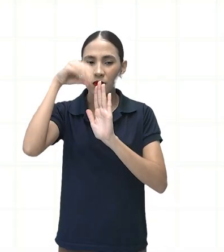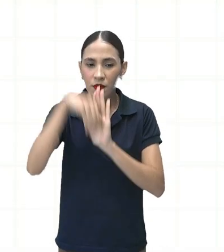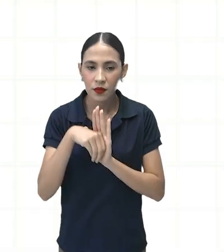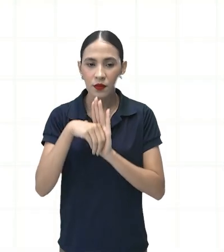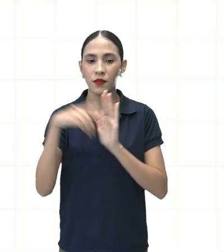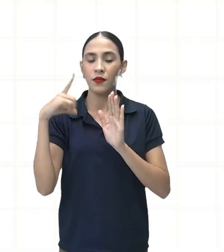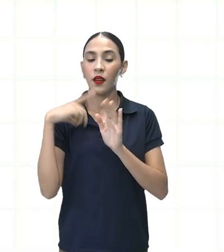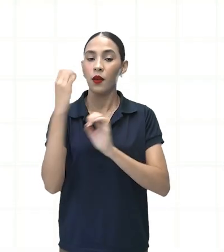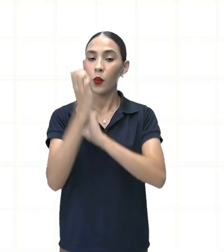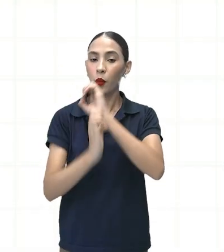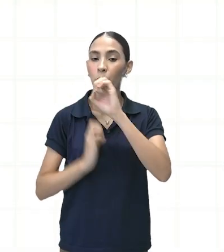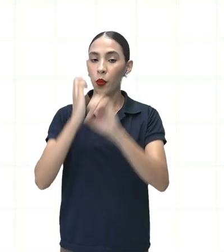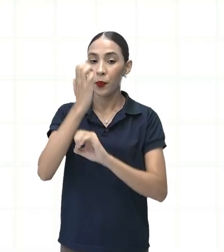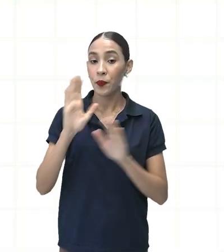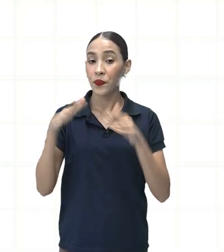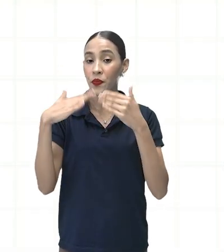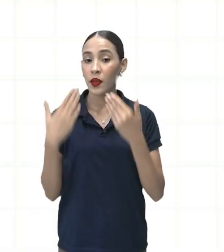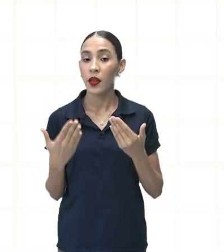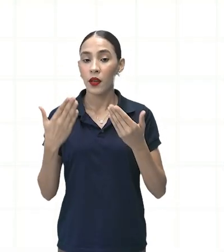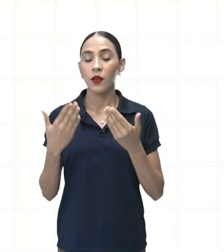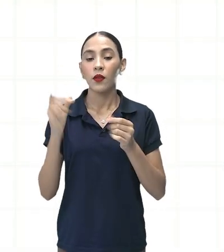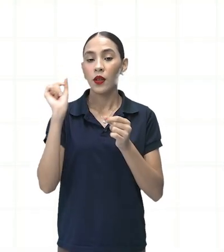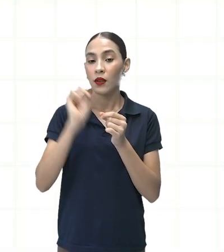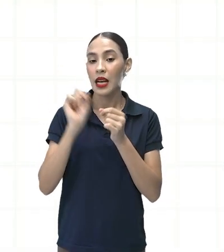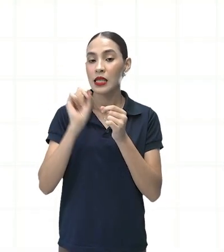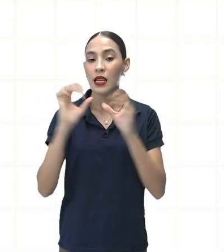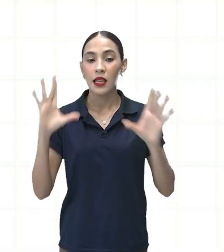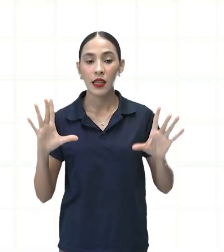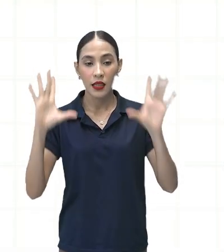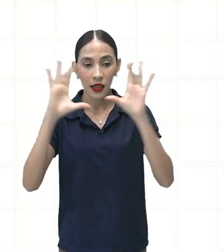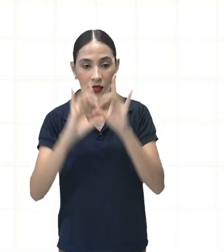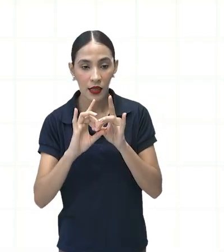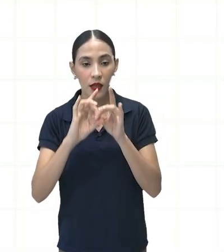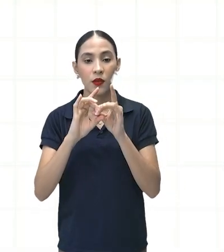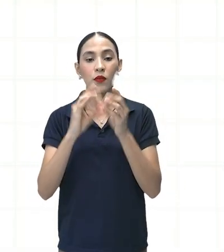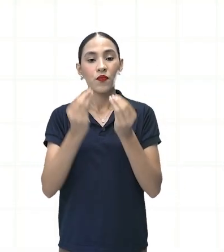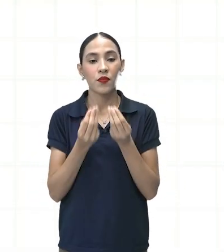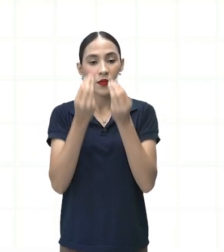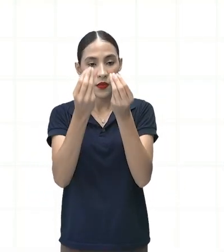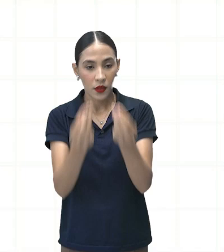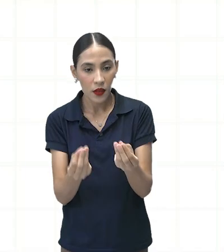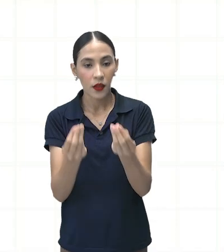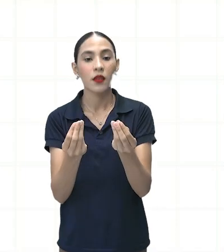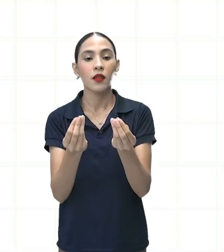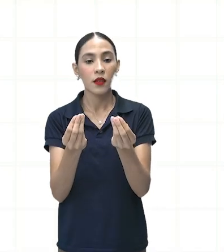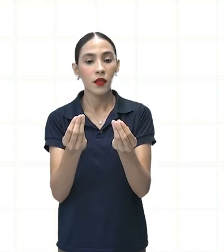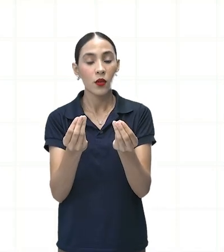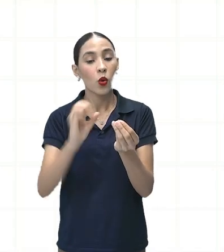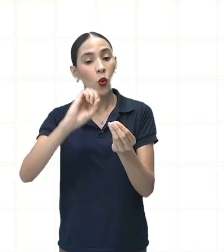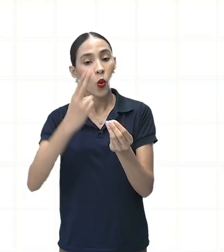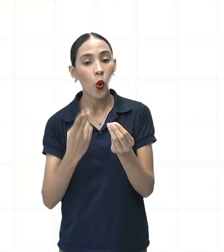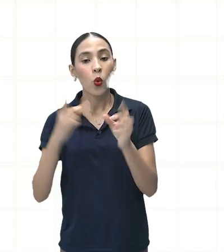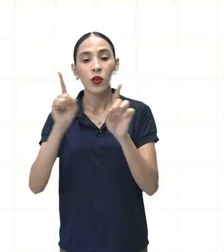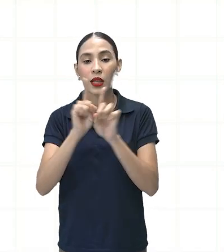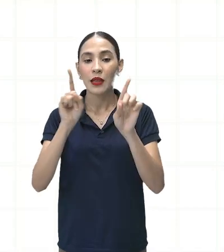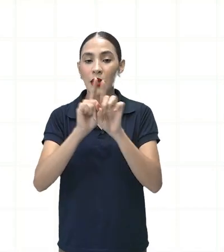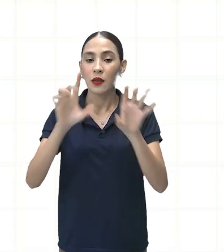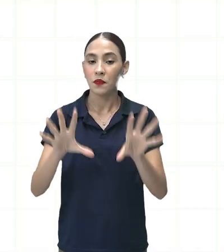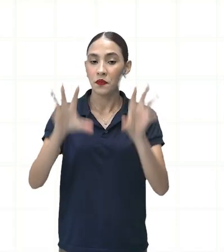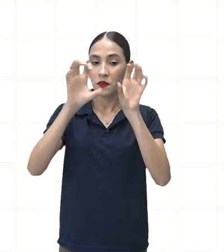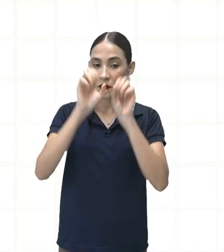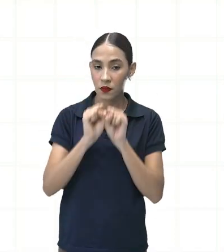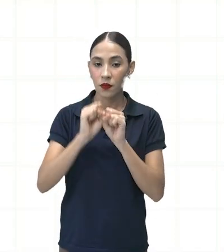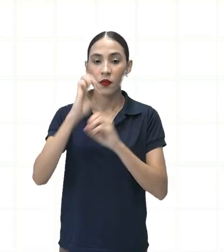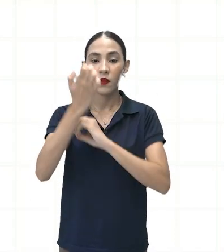completa de elétrons. Assim, ao realizar a ligação e compartilhar, doar ou mesmo